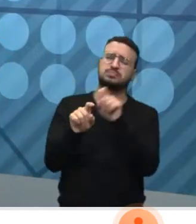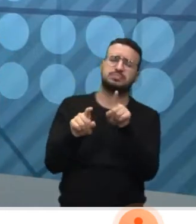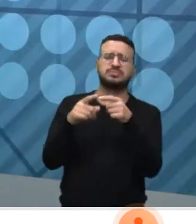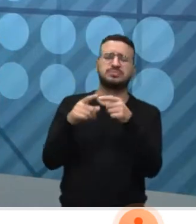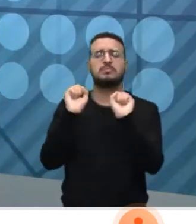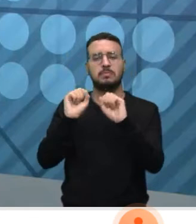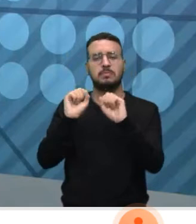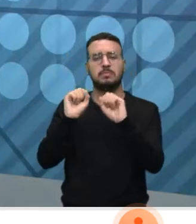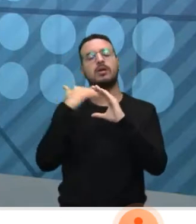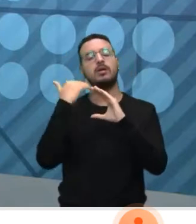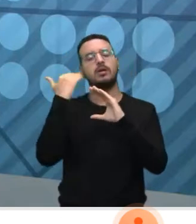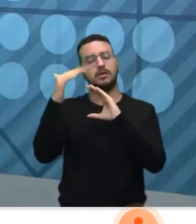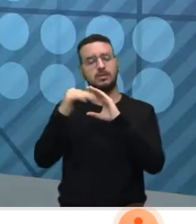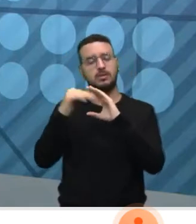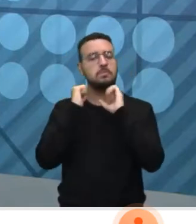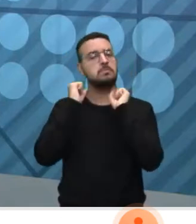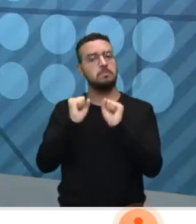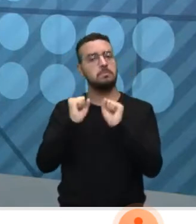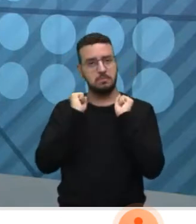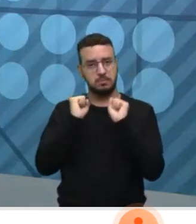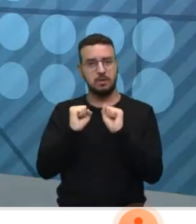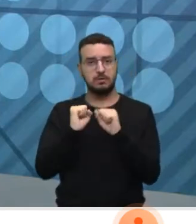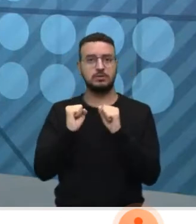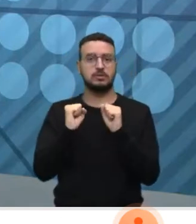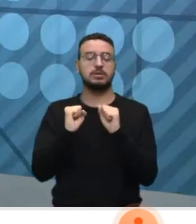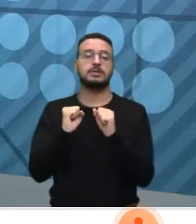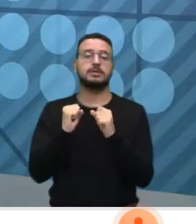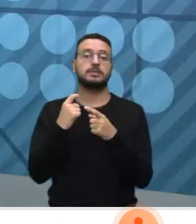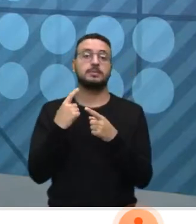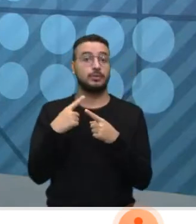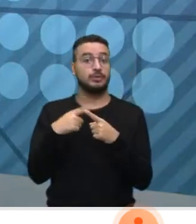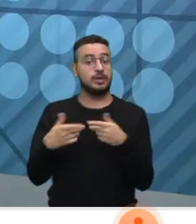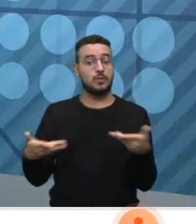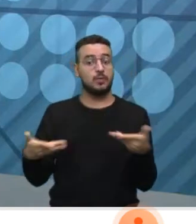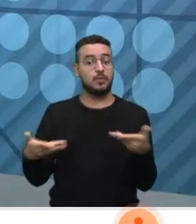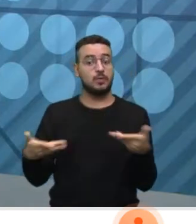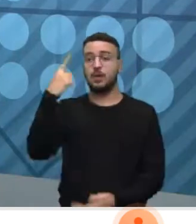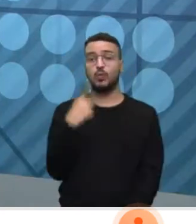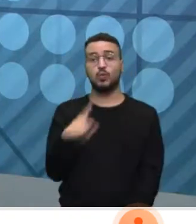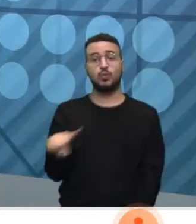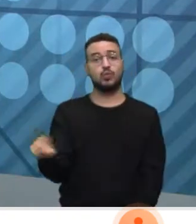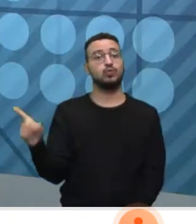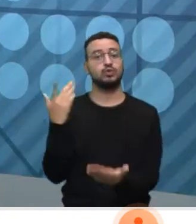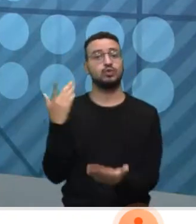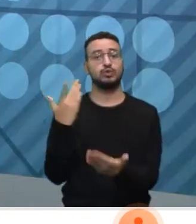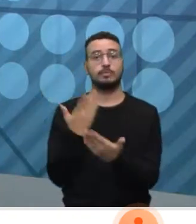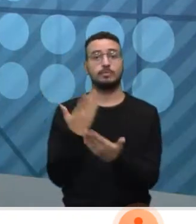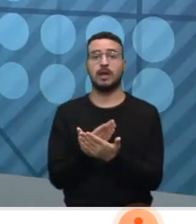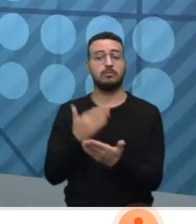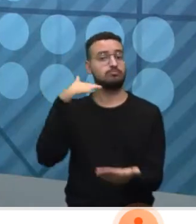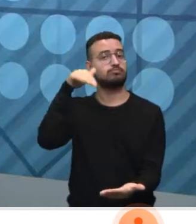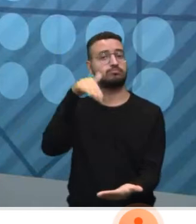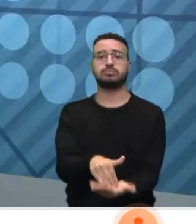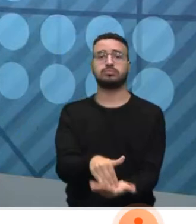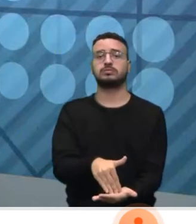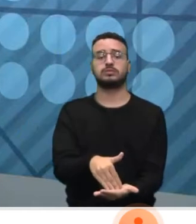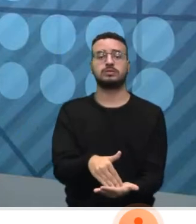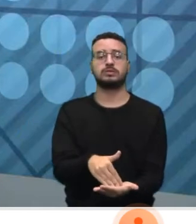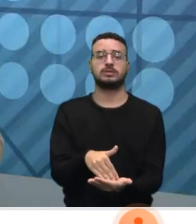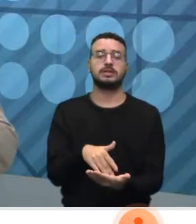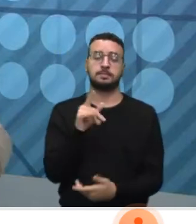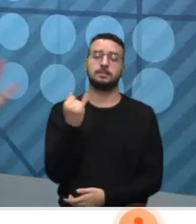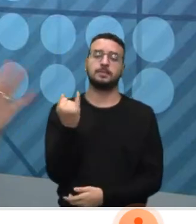contribuições. Então envie, porque nós temos esse último momento aqui, né, o ao vivo, e é importante para que você tire todas as